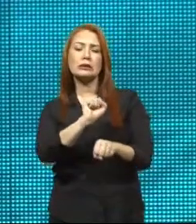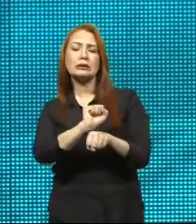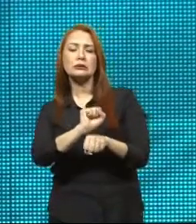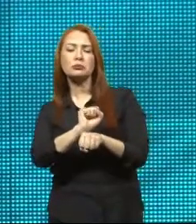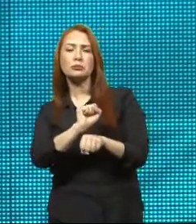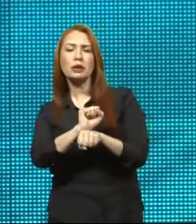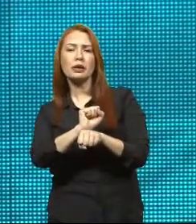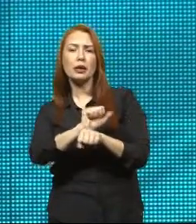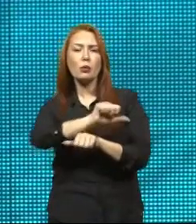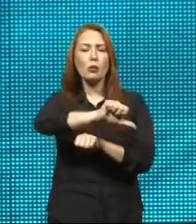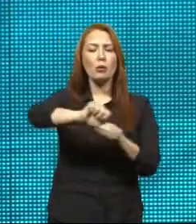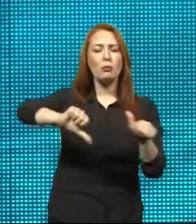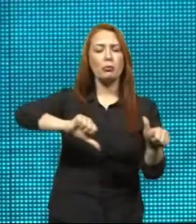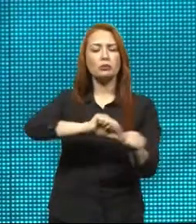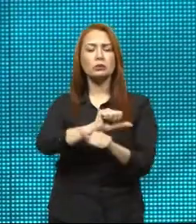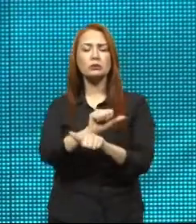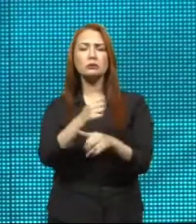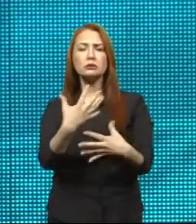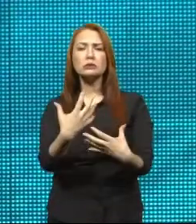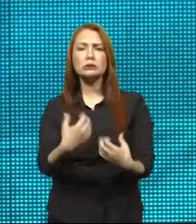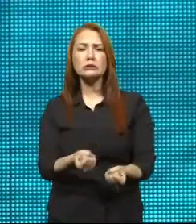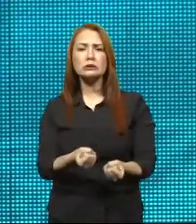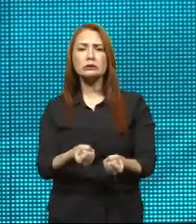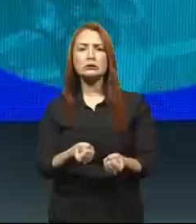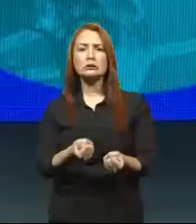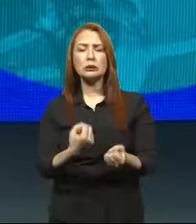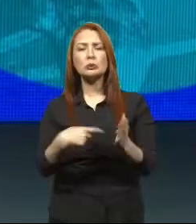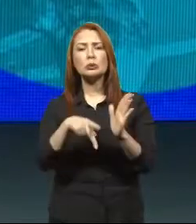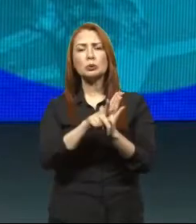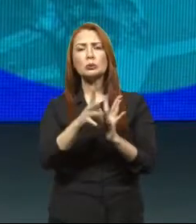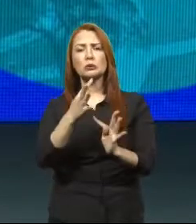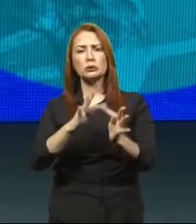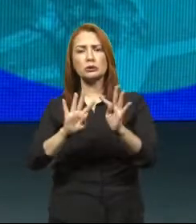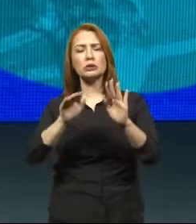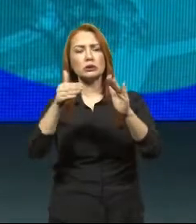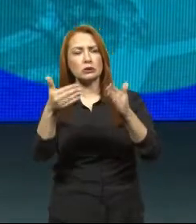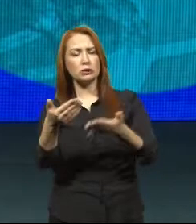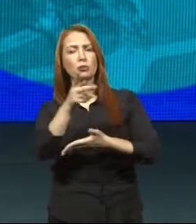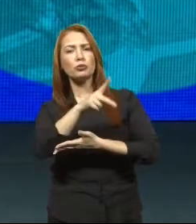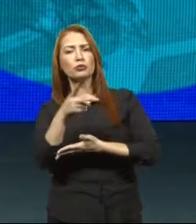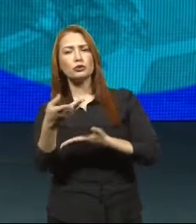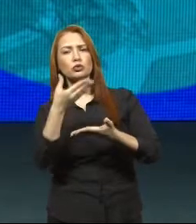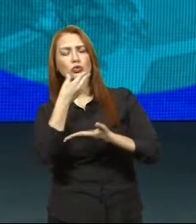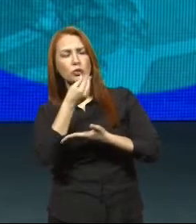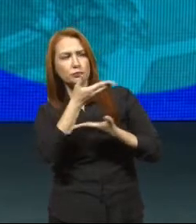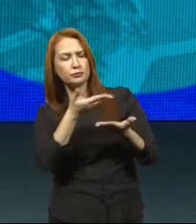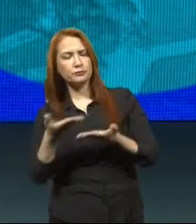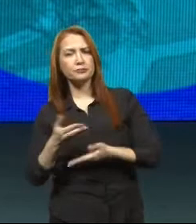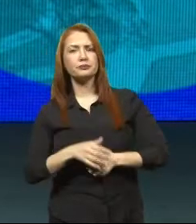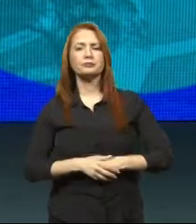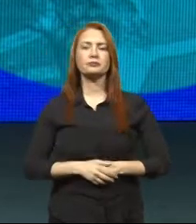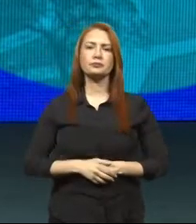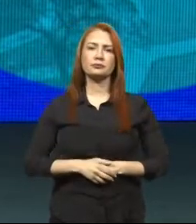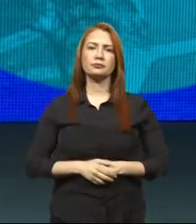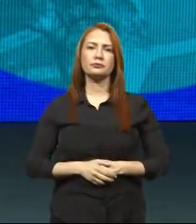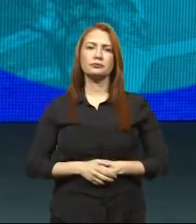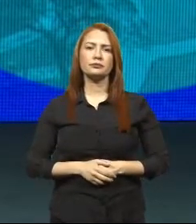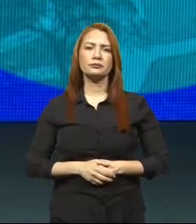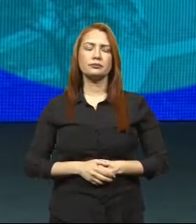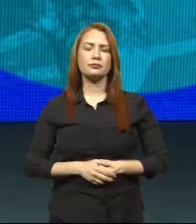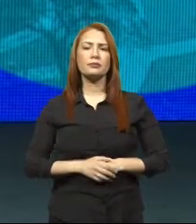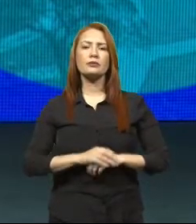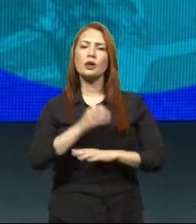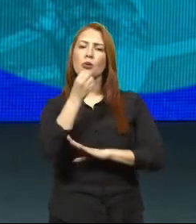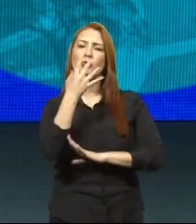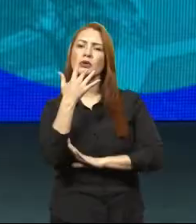com a adoção dessa tecnologia? Então, professor Gontijo, por favor, faça uso da palavra. Boa